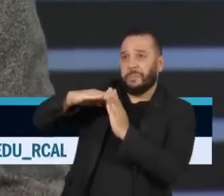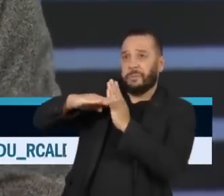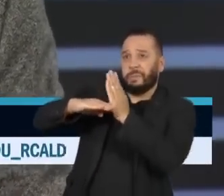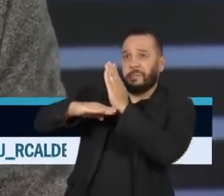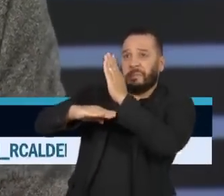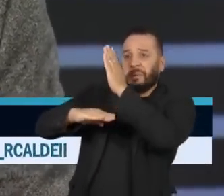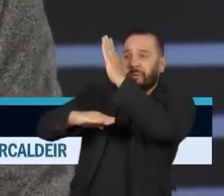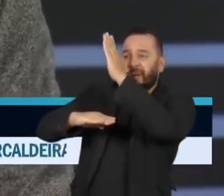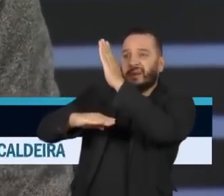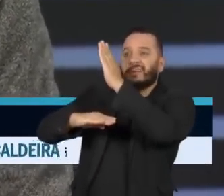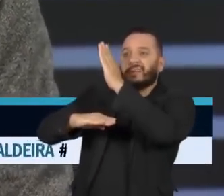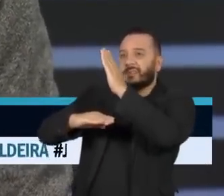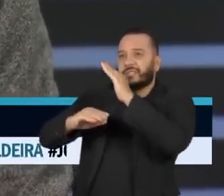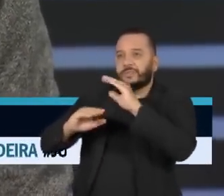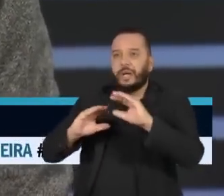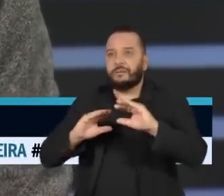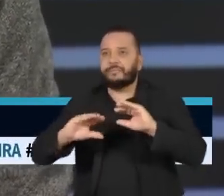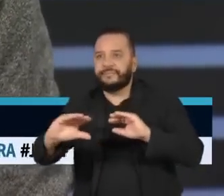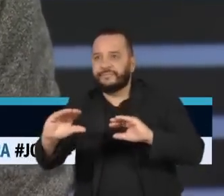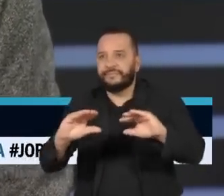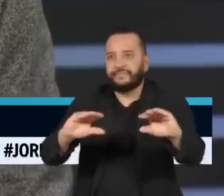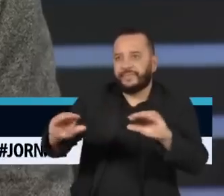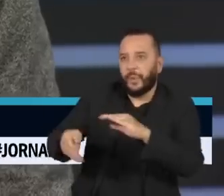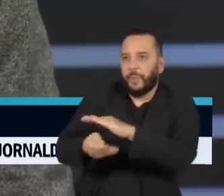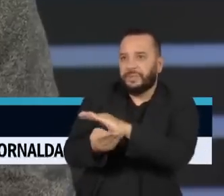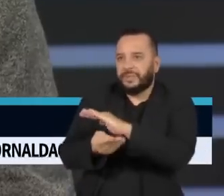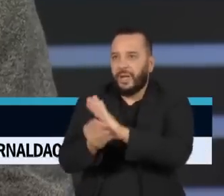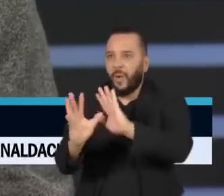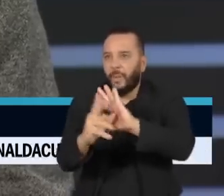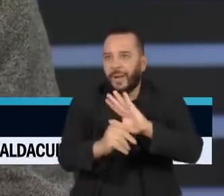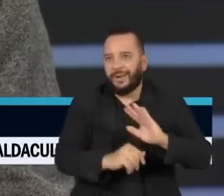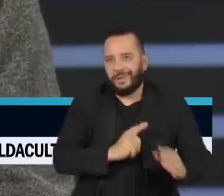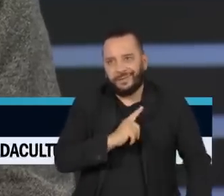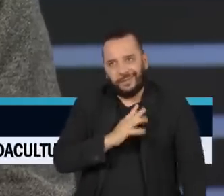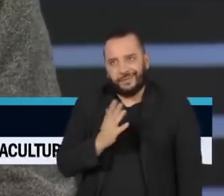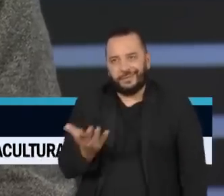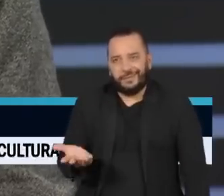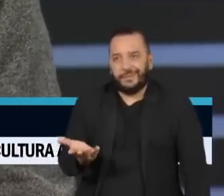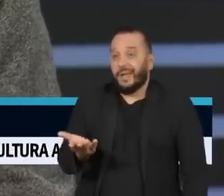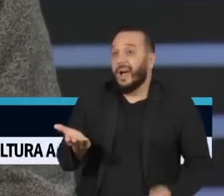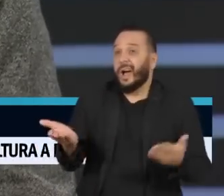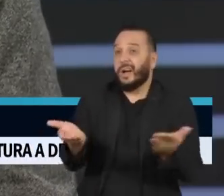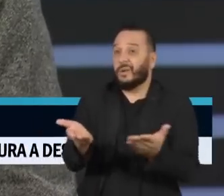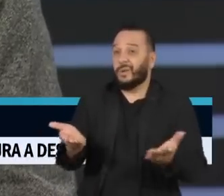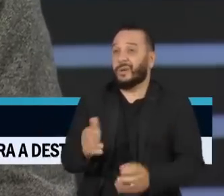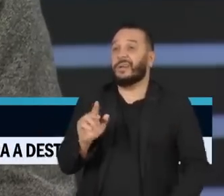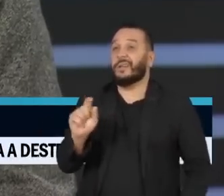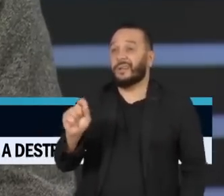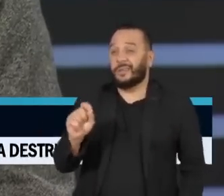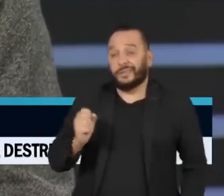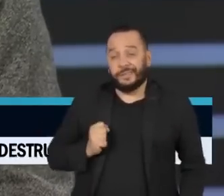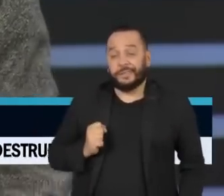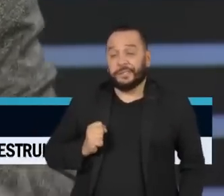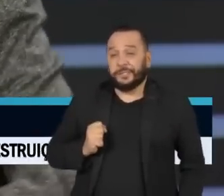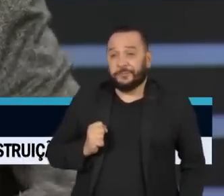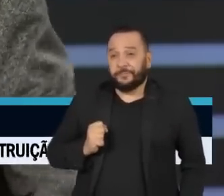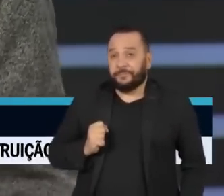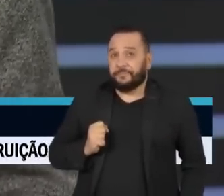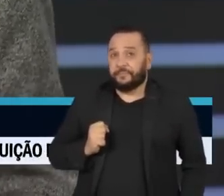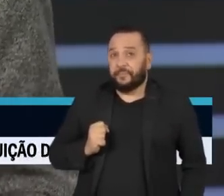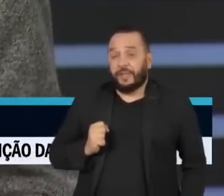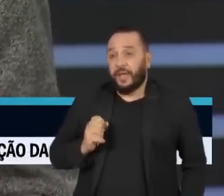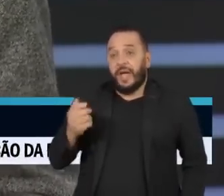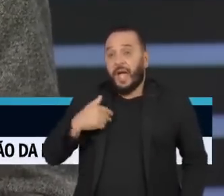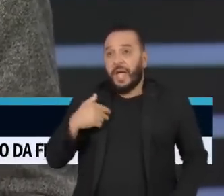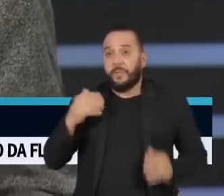né chega até ser uma brincadeira você querer que o mercado